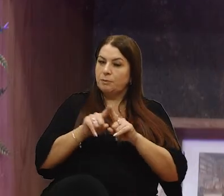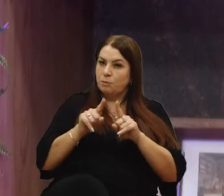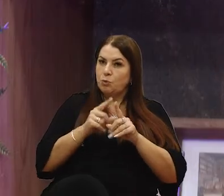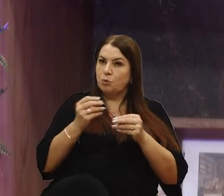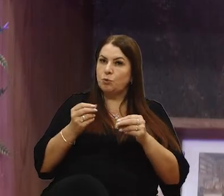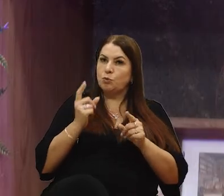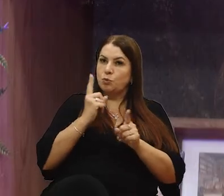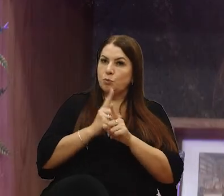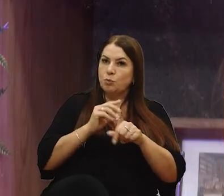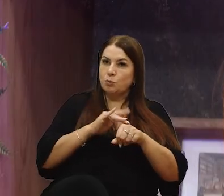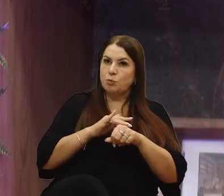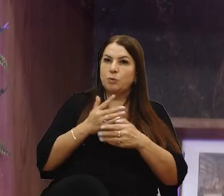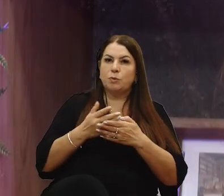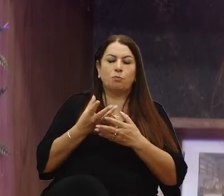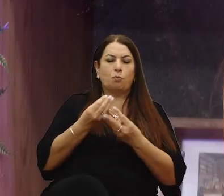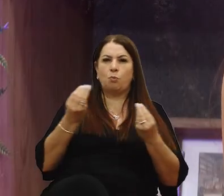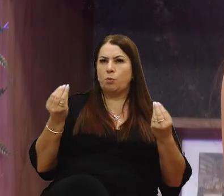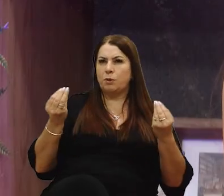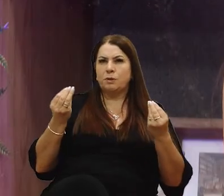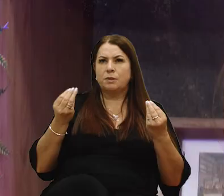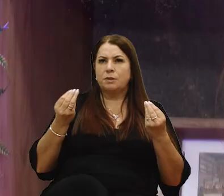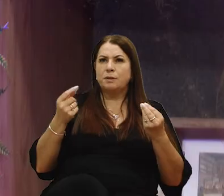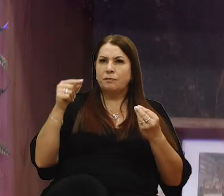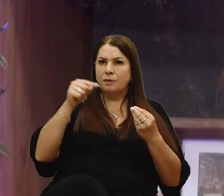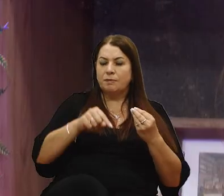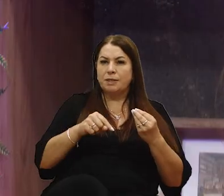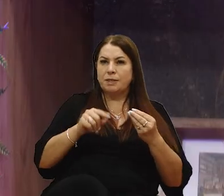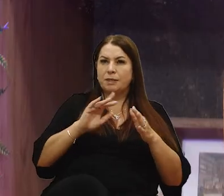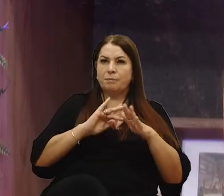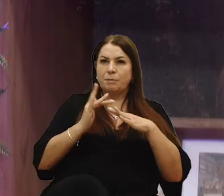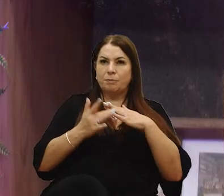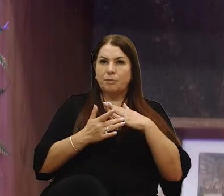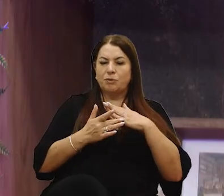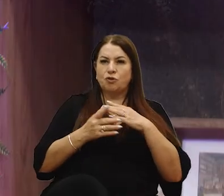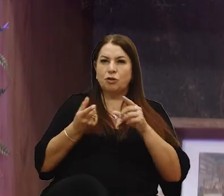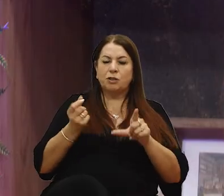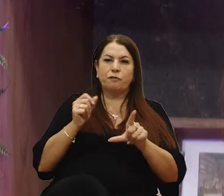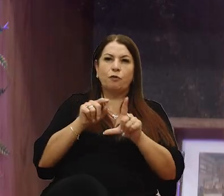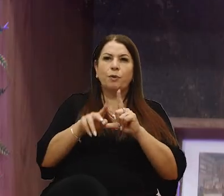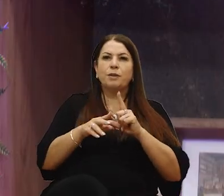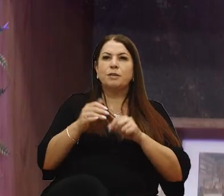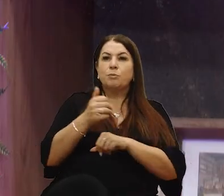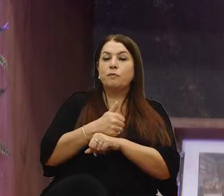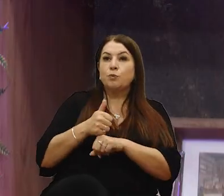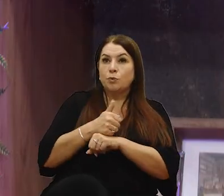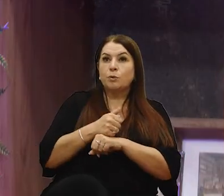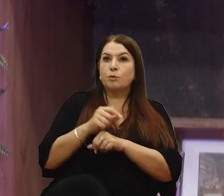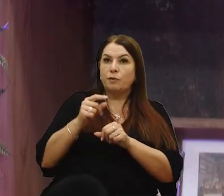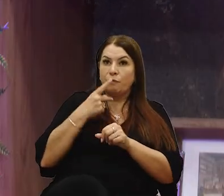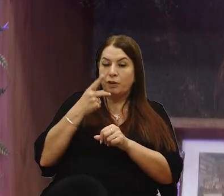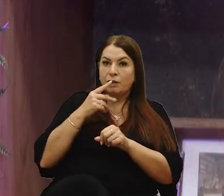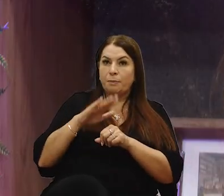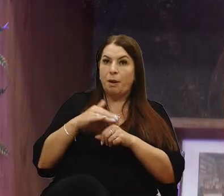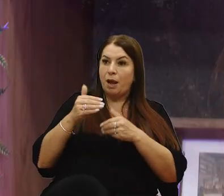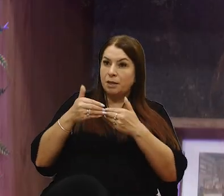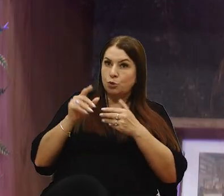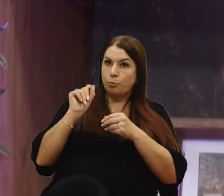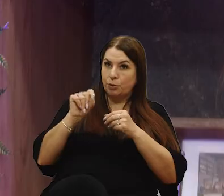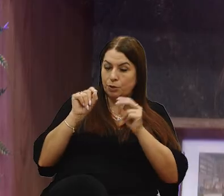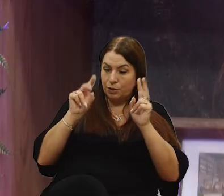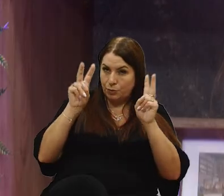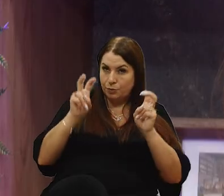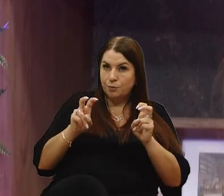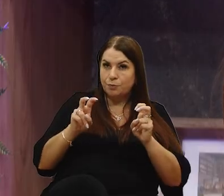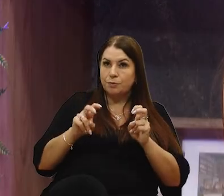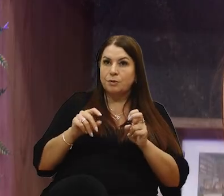muito nisso, né? O diagnóstico, a gente teve aí inúmeras questões que vieram para a mídia de influencers, de profissionais, né, que estão